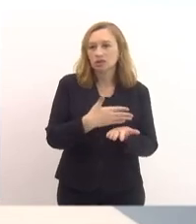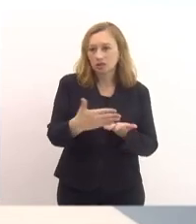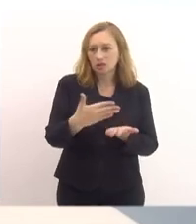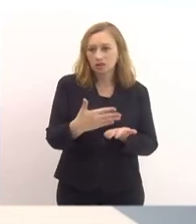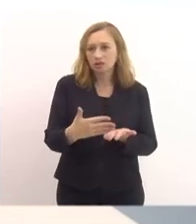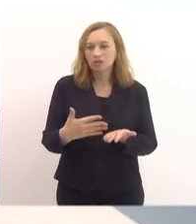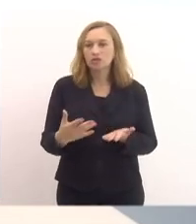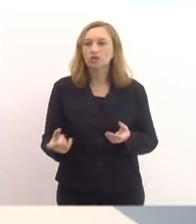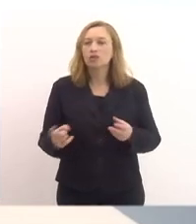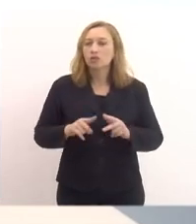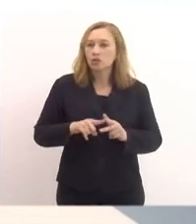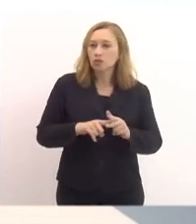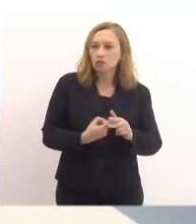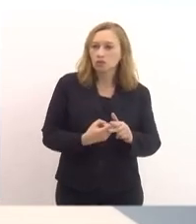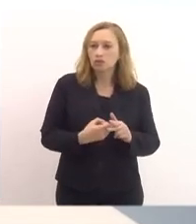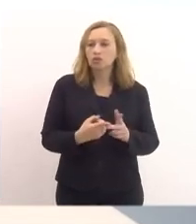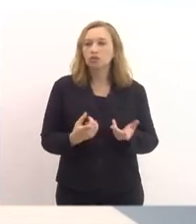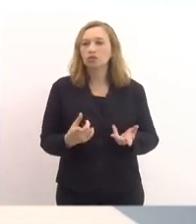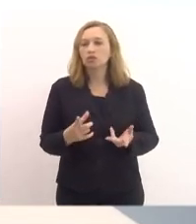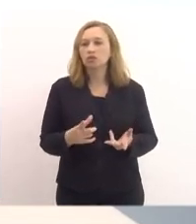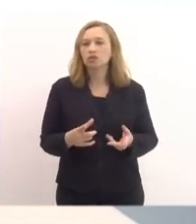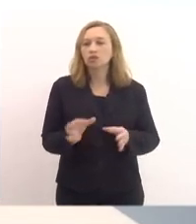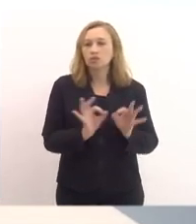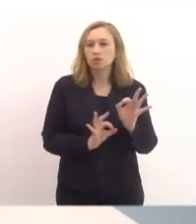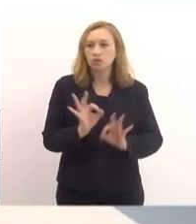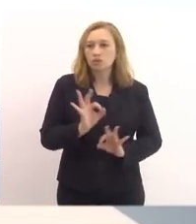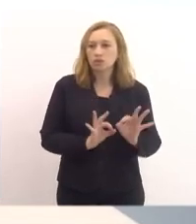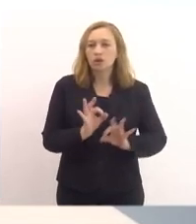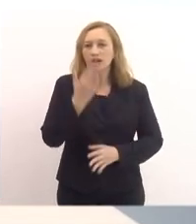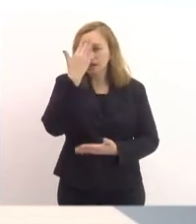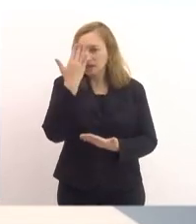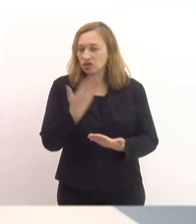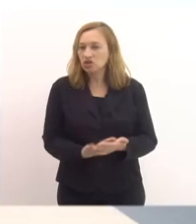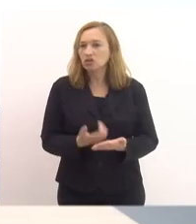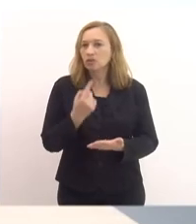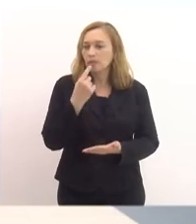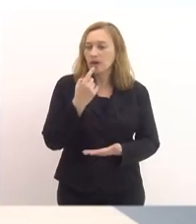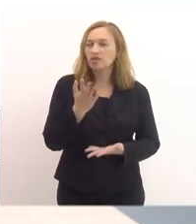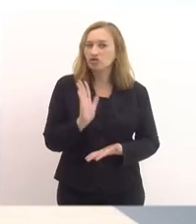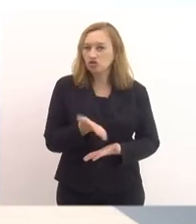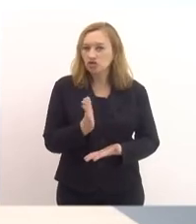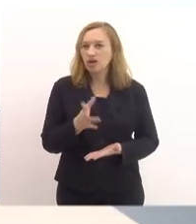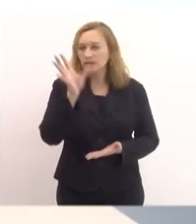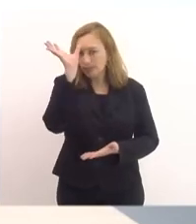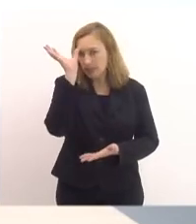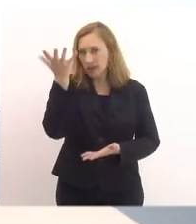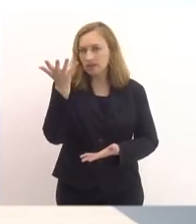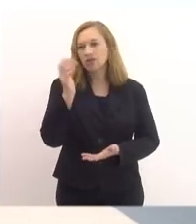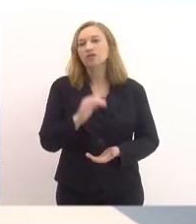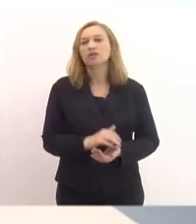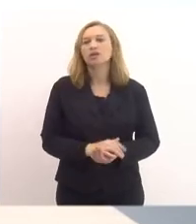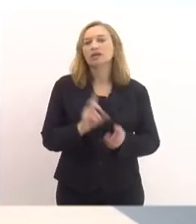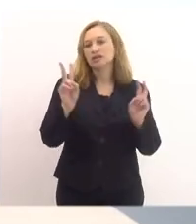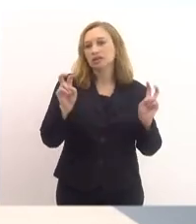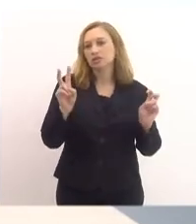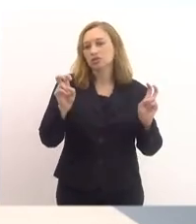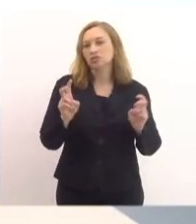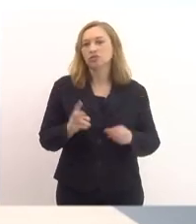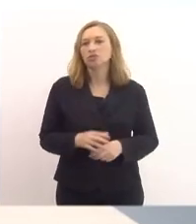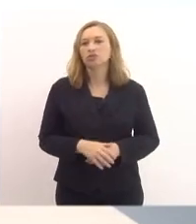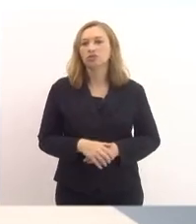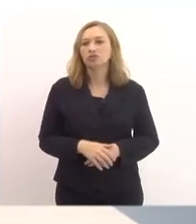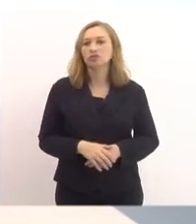do acerto acerca da homologação do plano, eu acredito que nós estamos perto de resolver essa questão, que isso